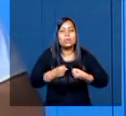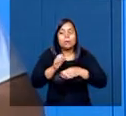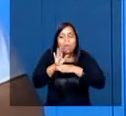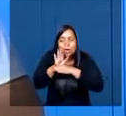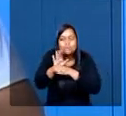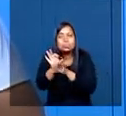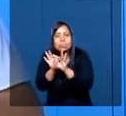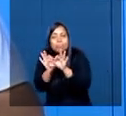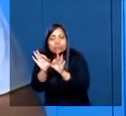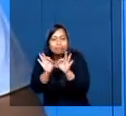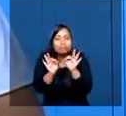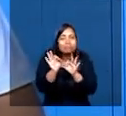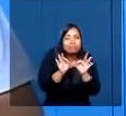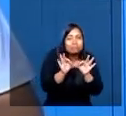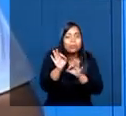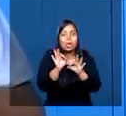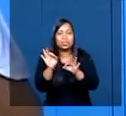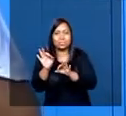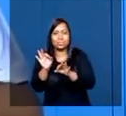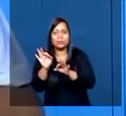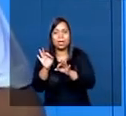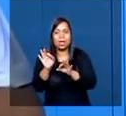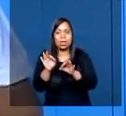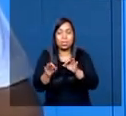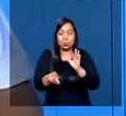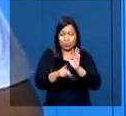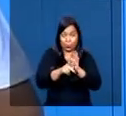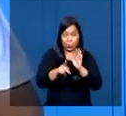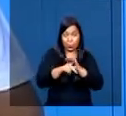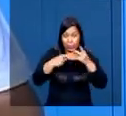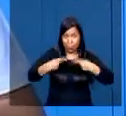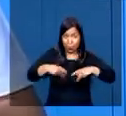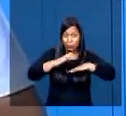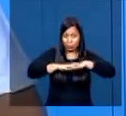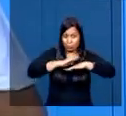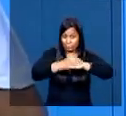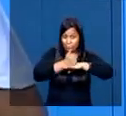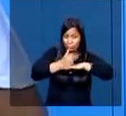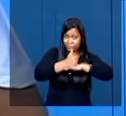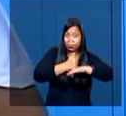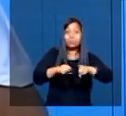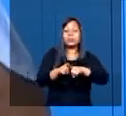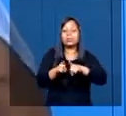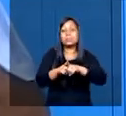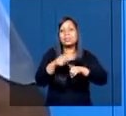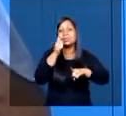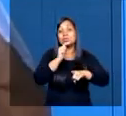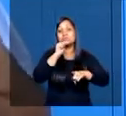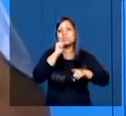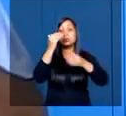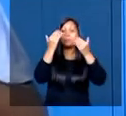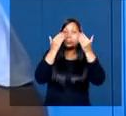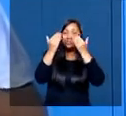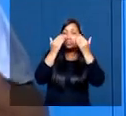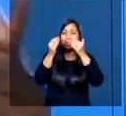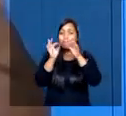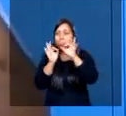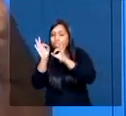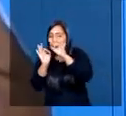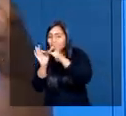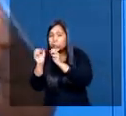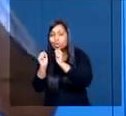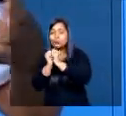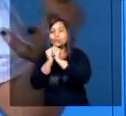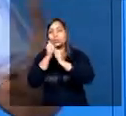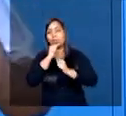ajudando a organizar, tanto do ponto de vista de técnica do aleitamento materno, como do ponto de vista psíquico de organizar mesmo junto